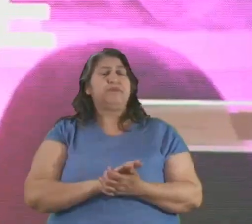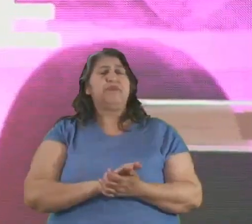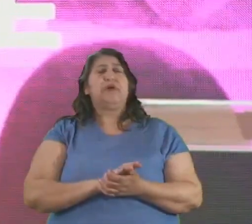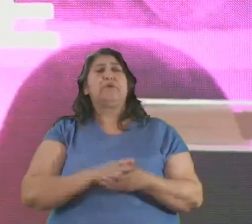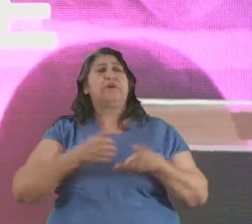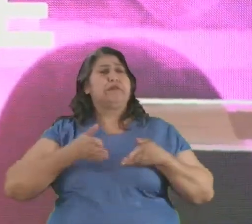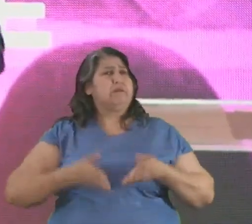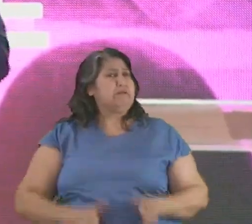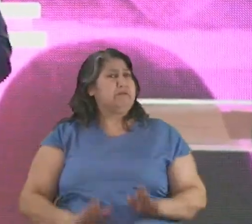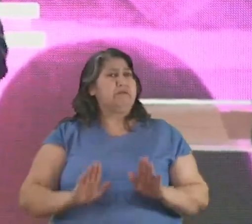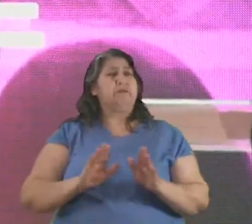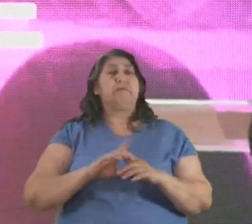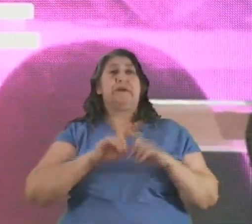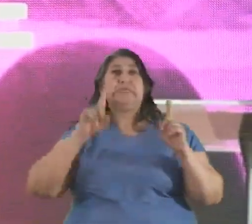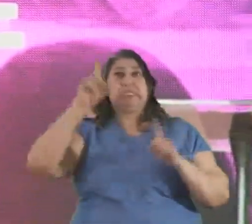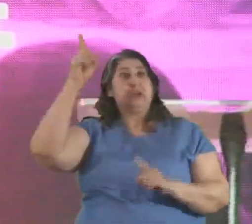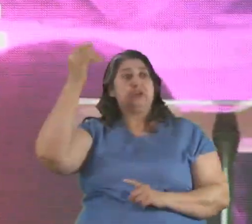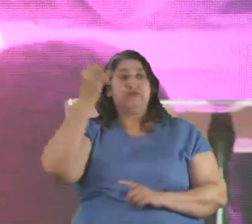Isaque,